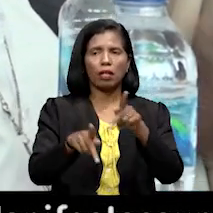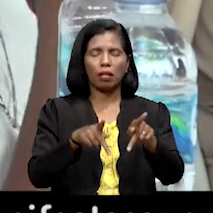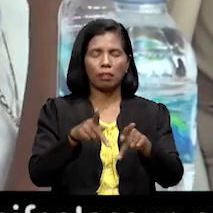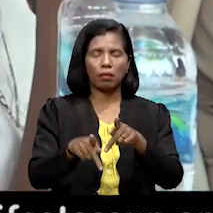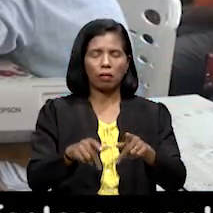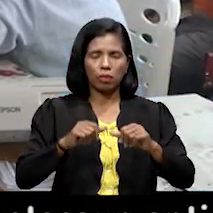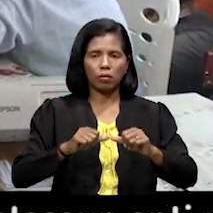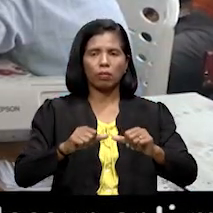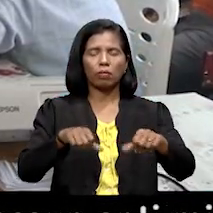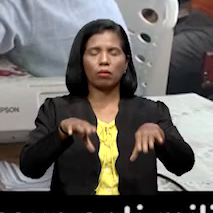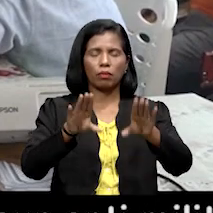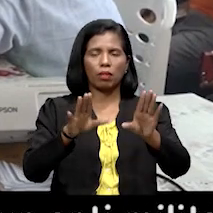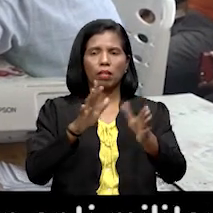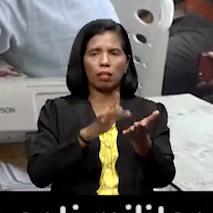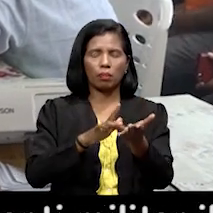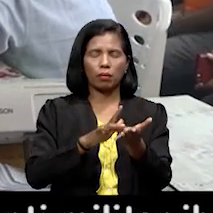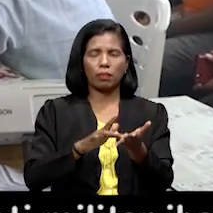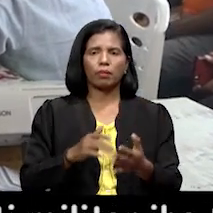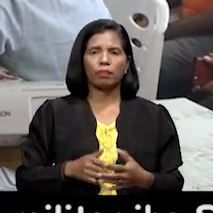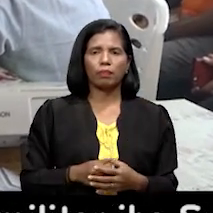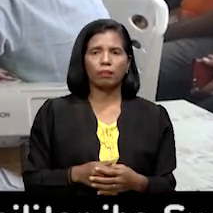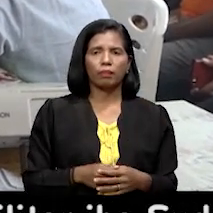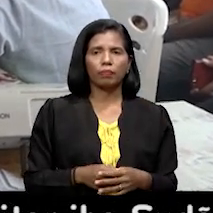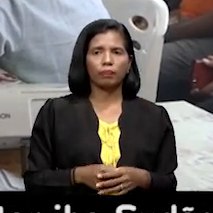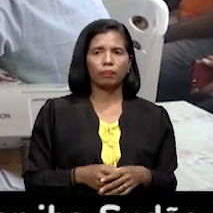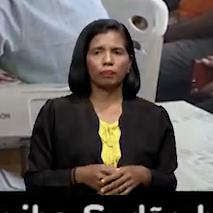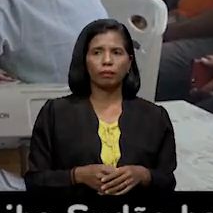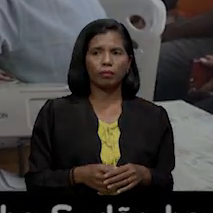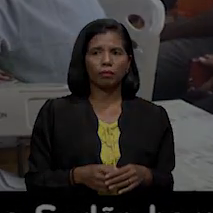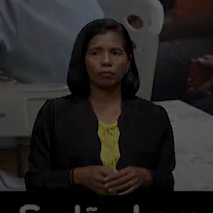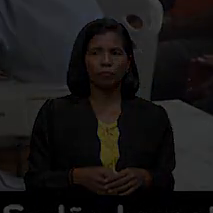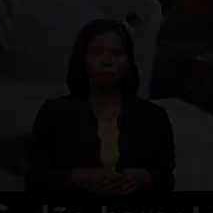kontinua faan ai moruk. Efigenia Babu, Lamberto da Silva, GMN.